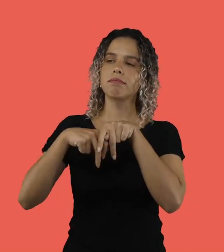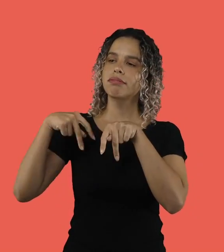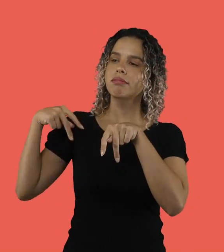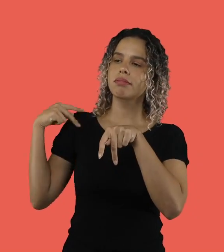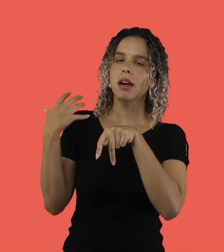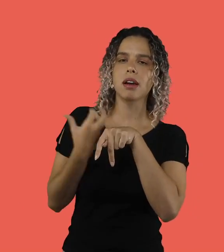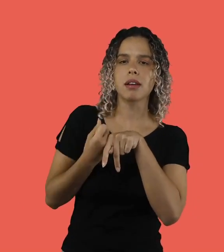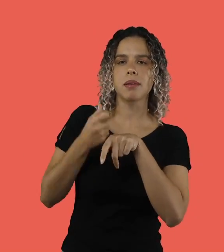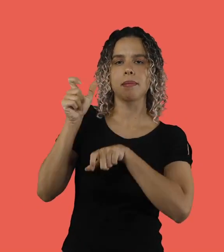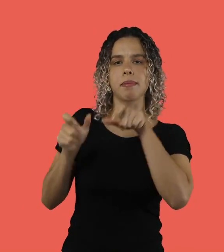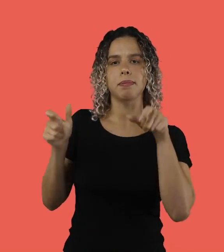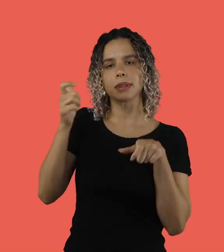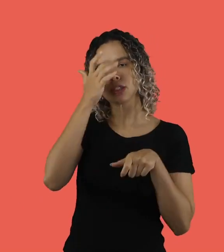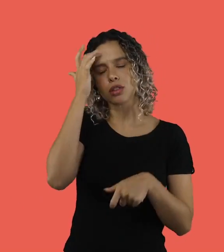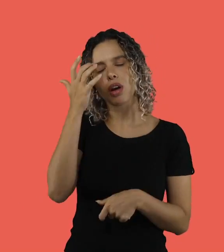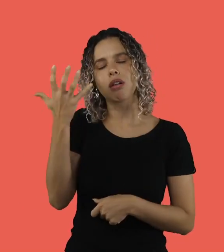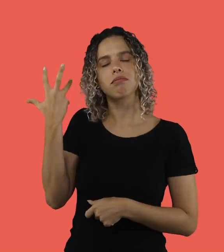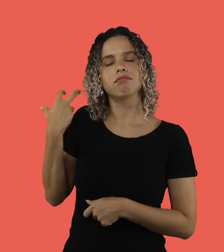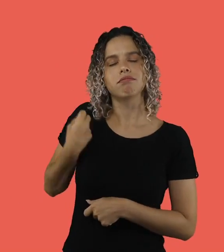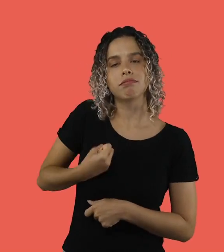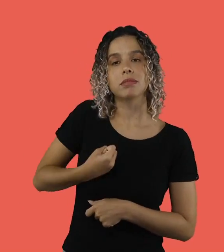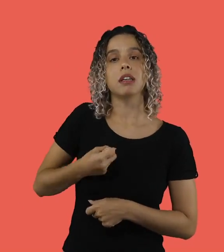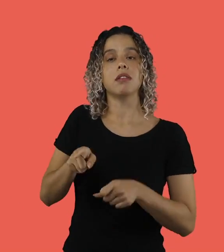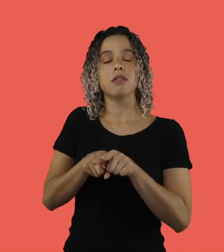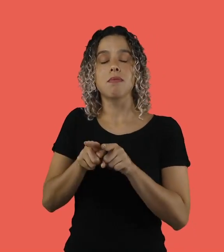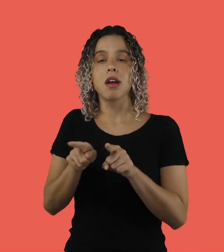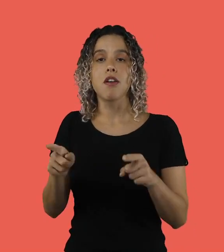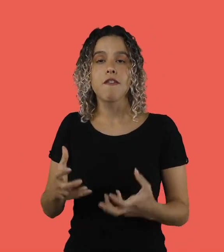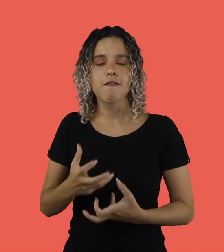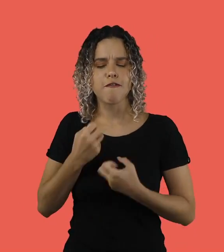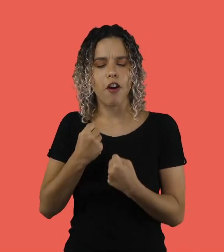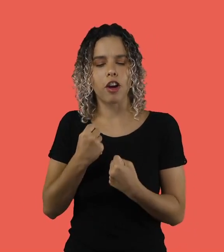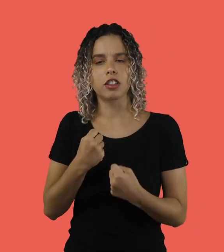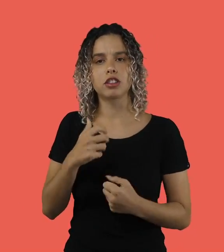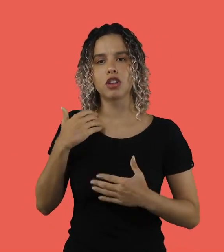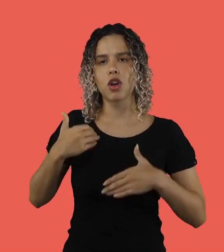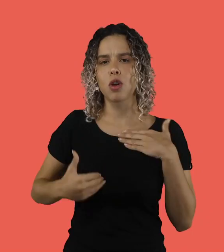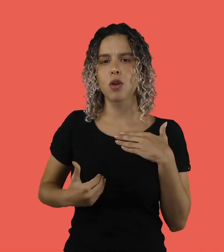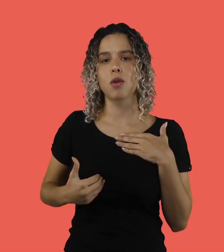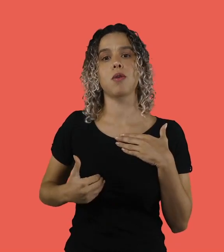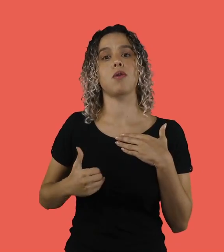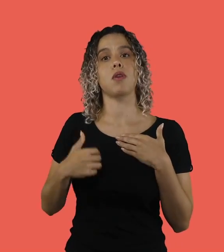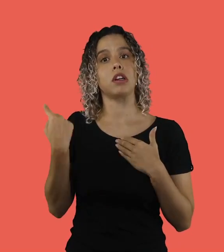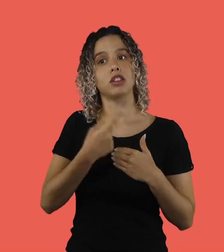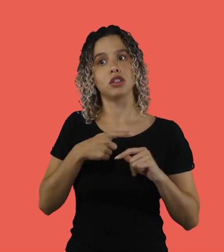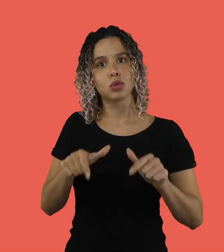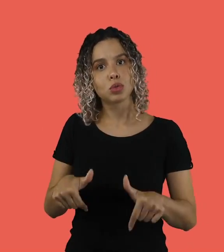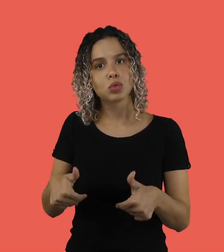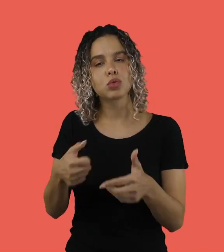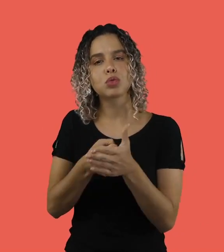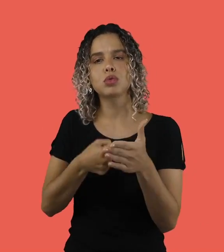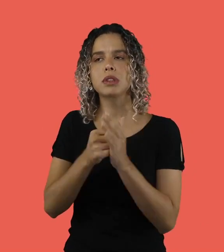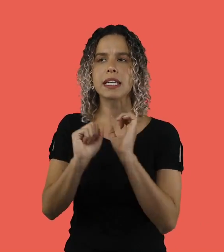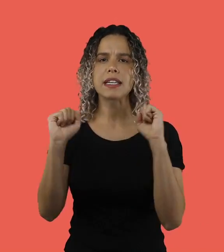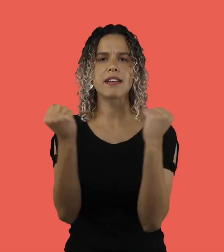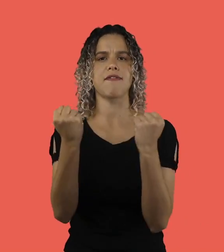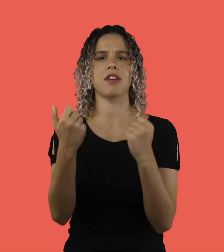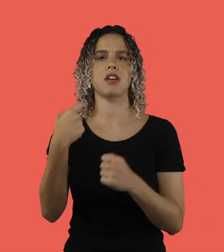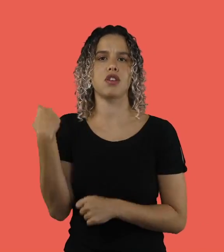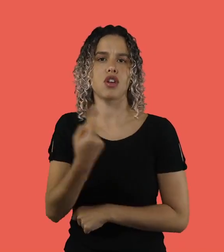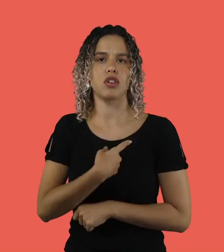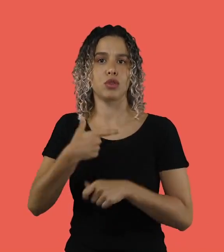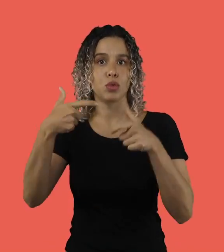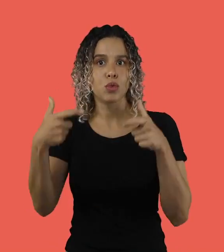nossos ancestrais, como que essa espiritualidade nos fortalece, fortalece o nosso corpo, para que a gente lute em defesa da